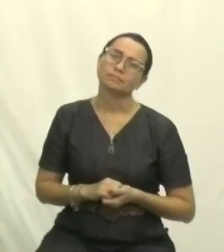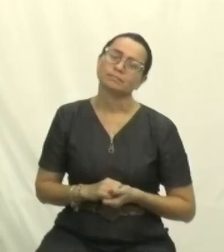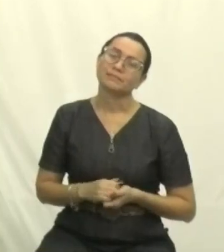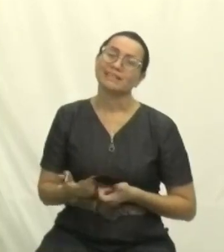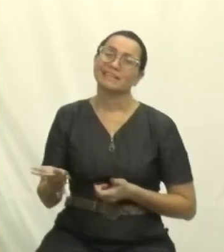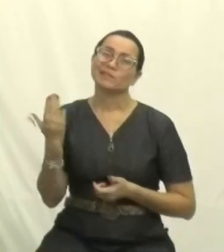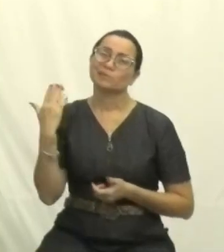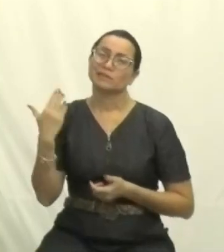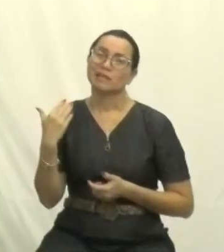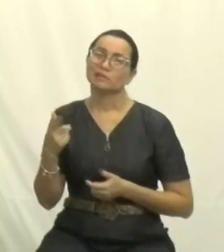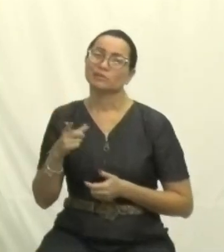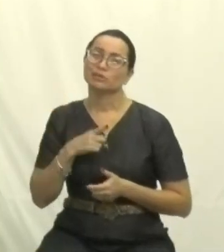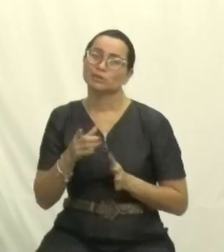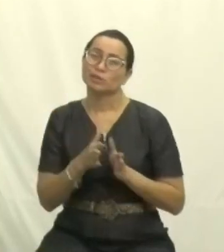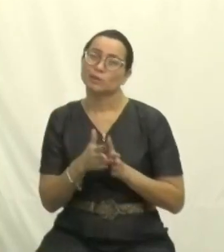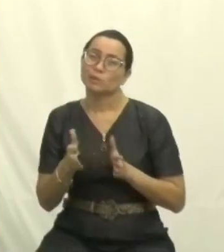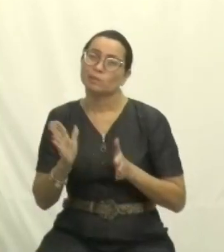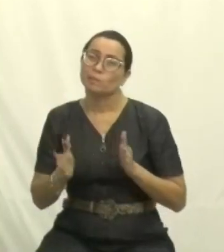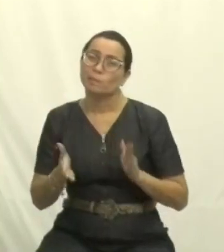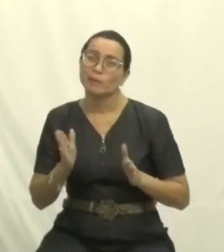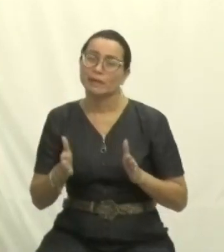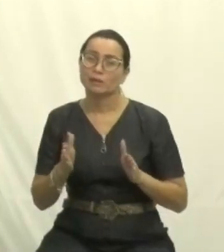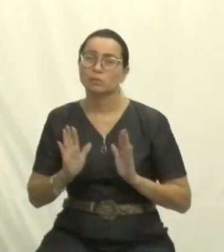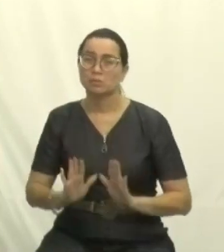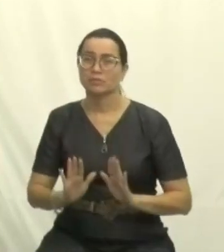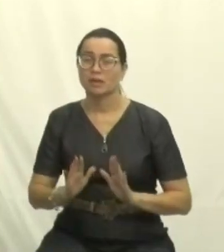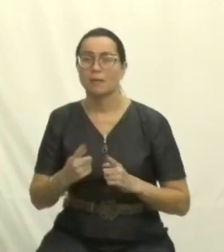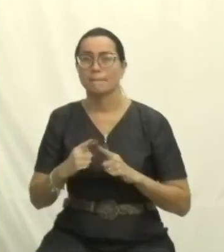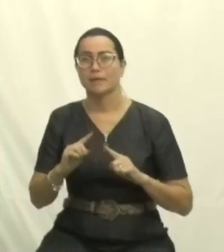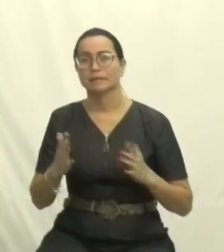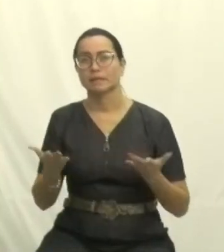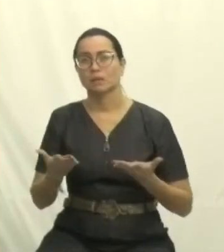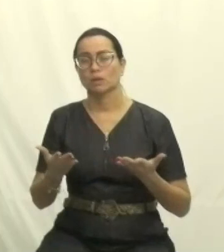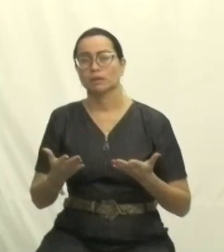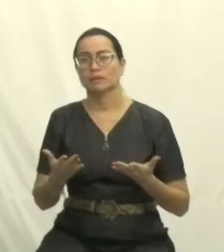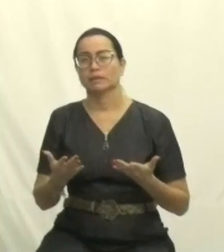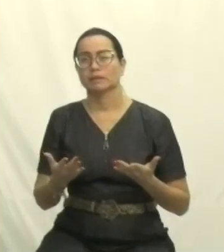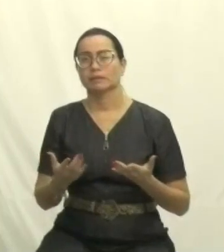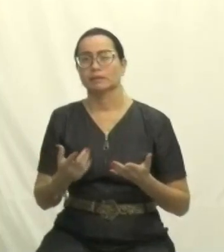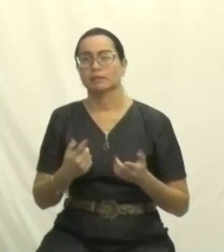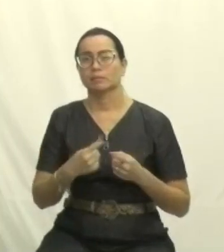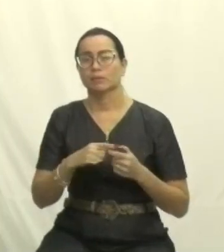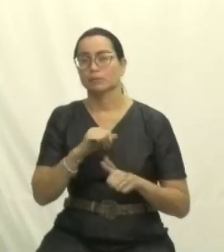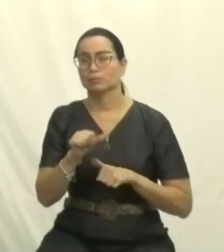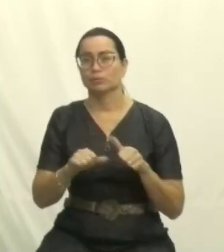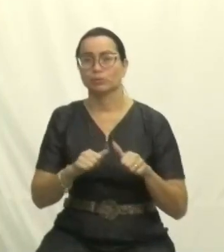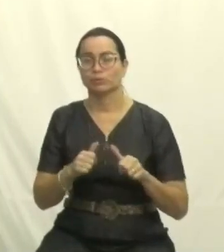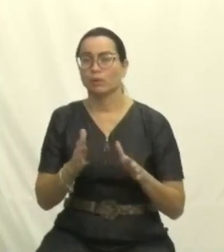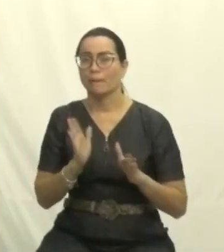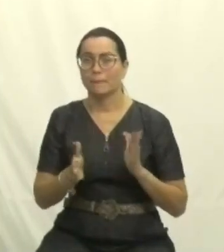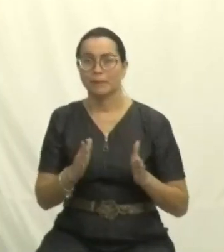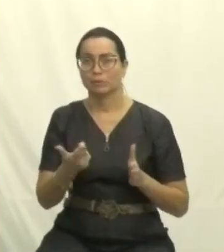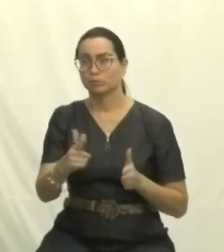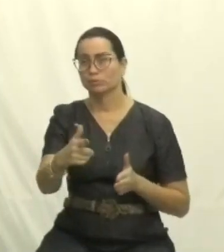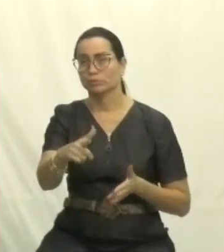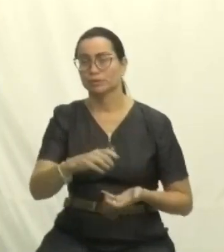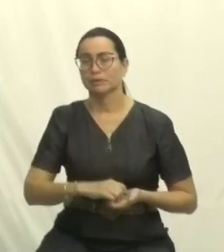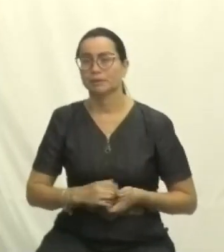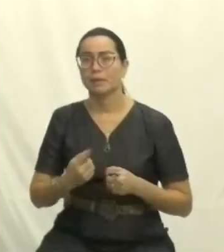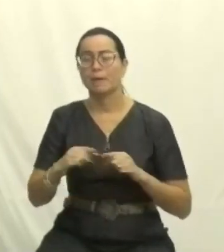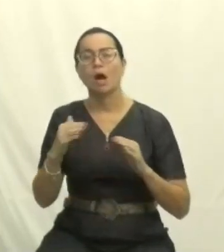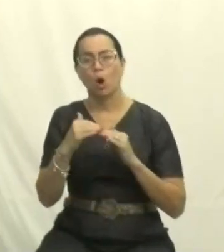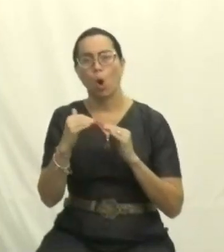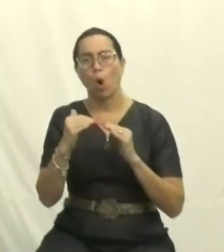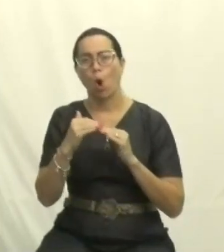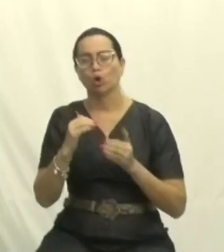para ficar, mas infelizmente, por se tratar de República, não tem mais nem prazo. Né? Então, mas concordo com você, eu